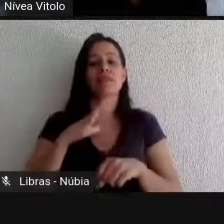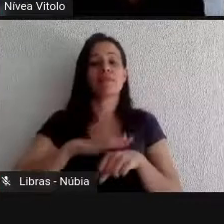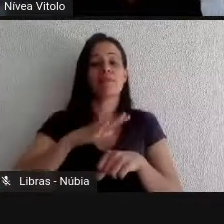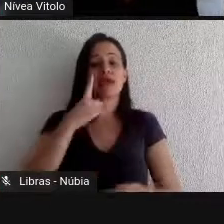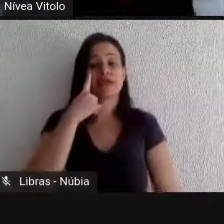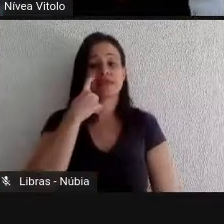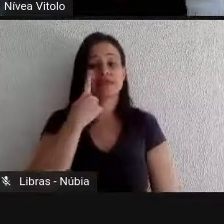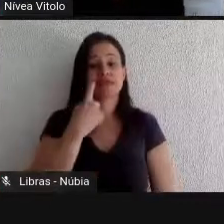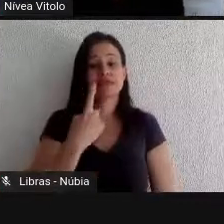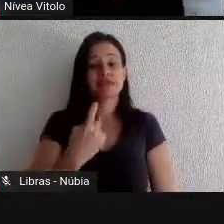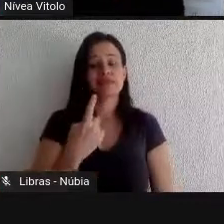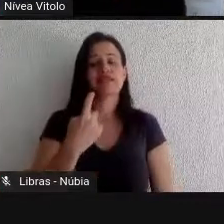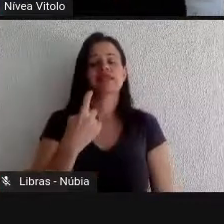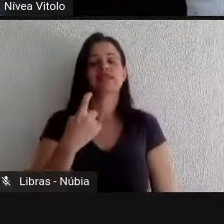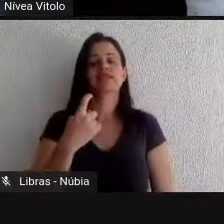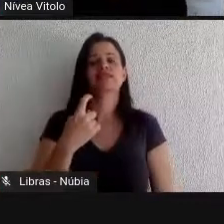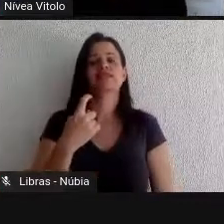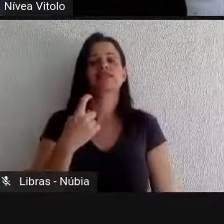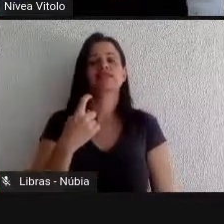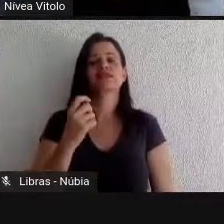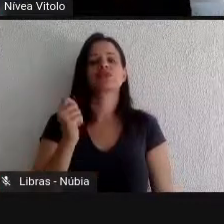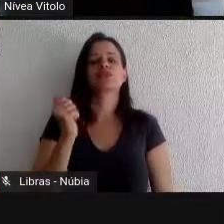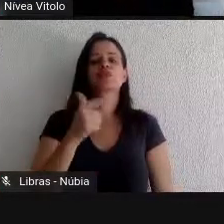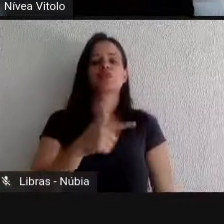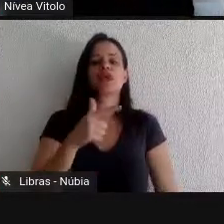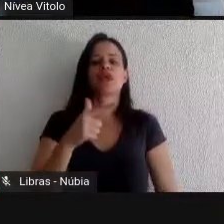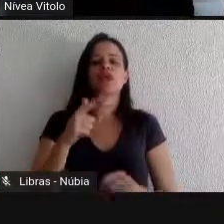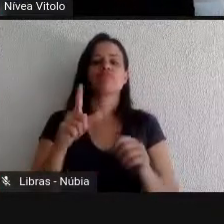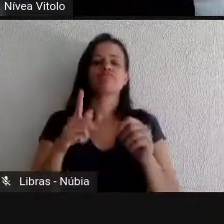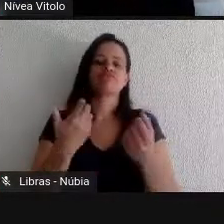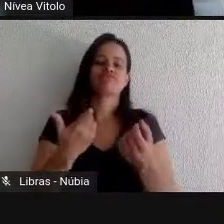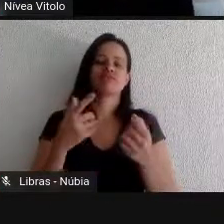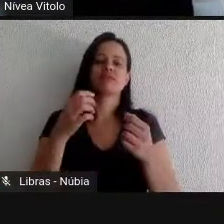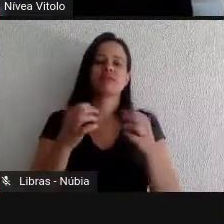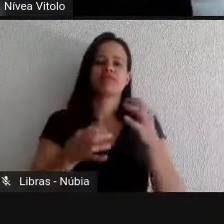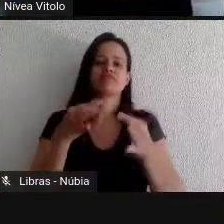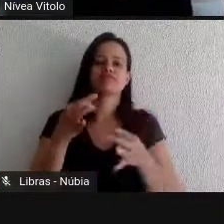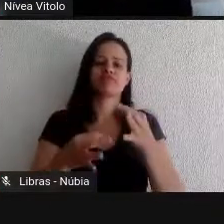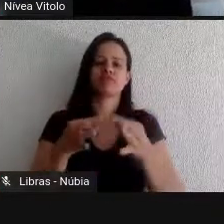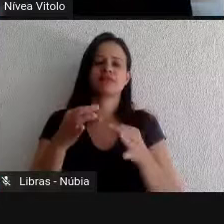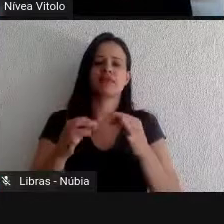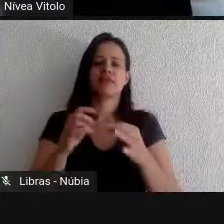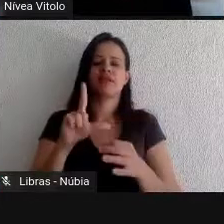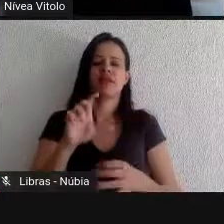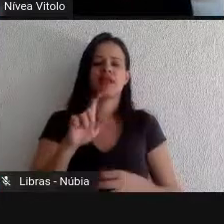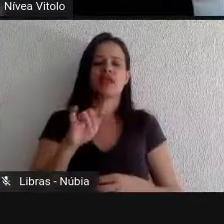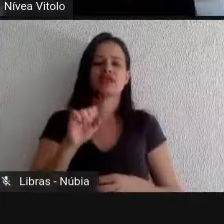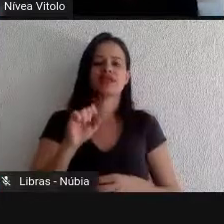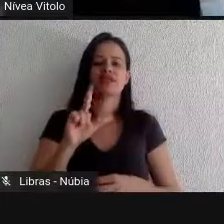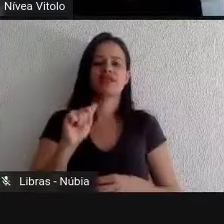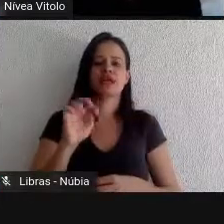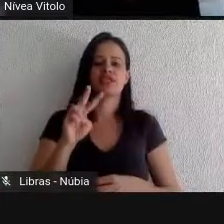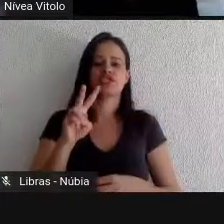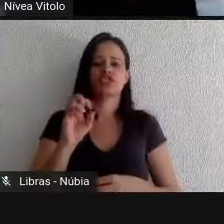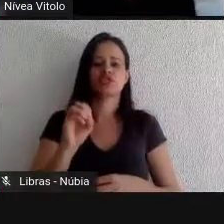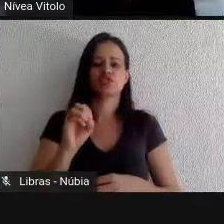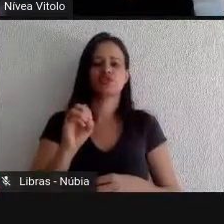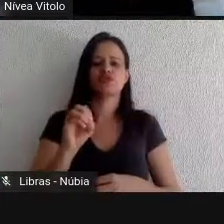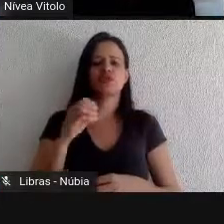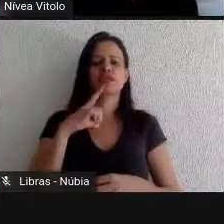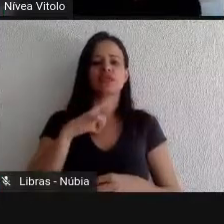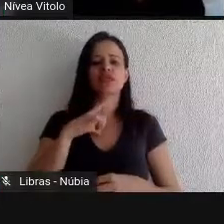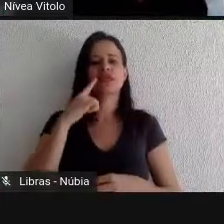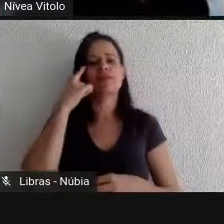em políticas majoritárias do que o Legislativo. E as políticas redistributivas e regulatórias, apesar de